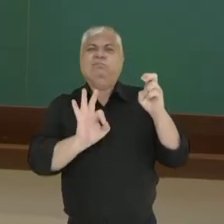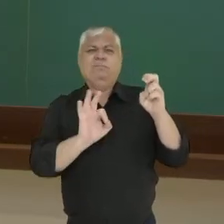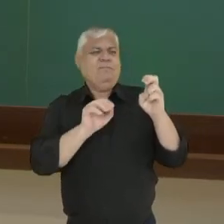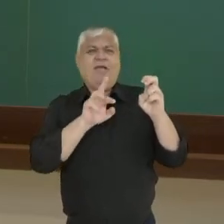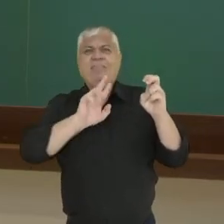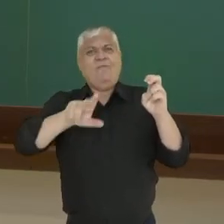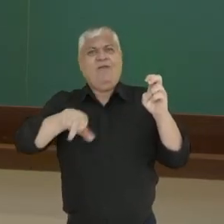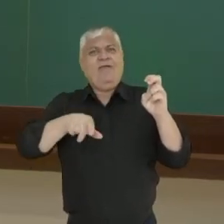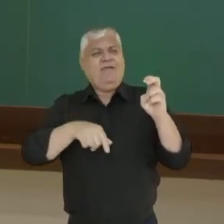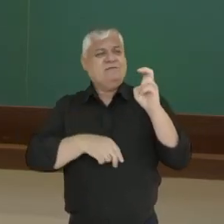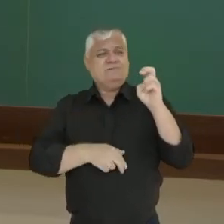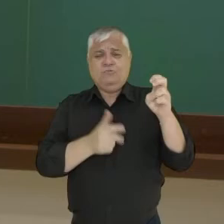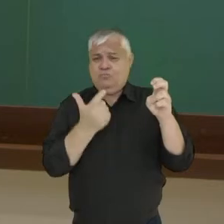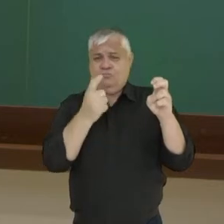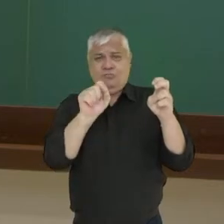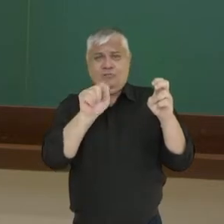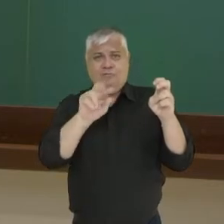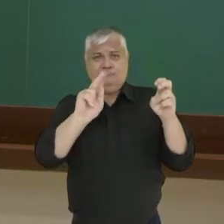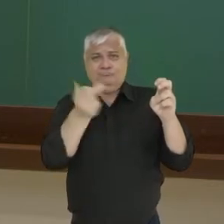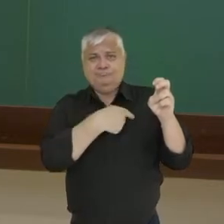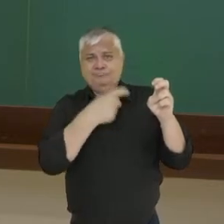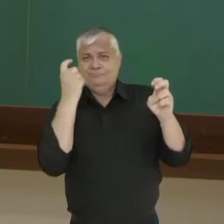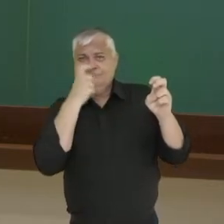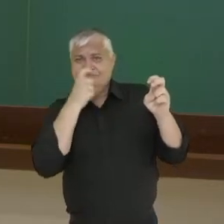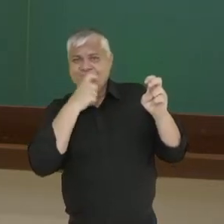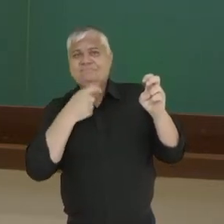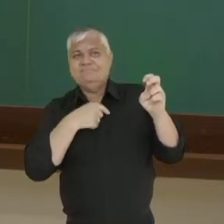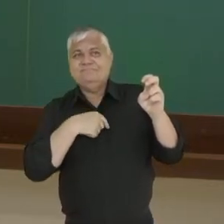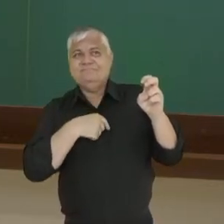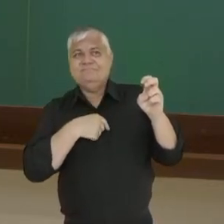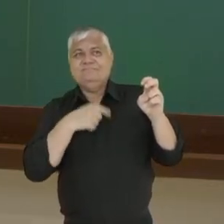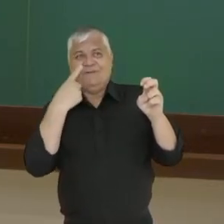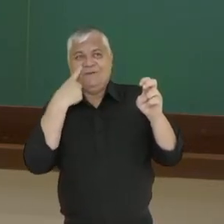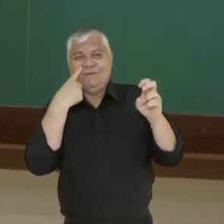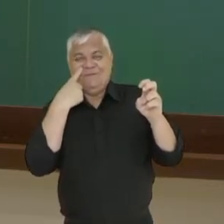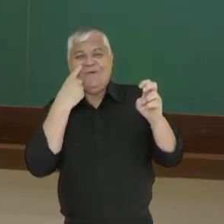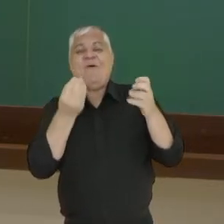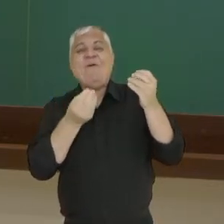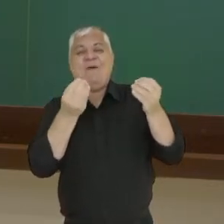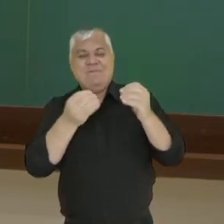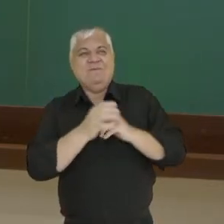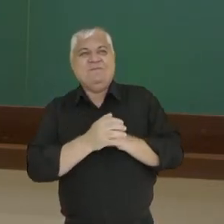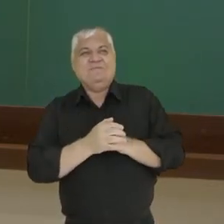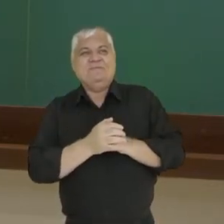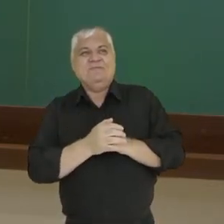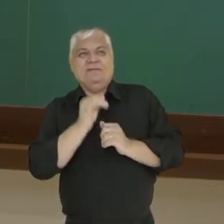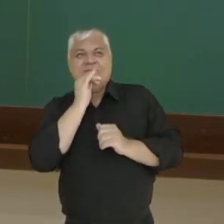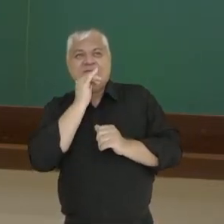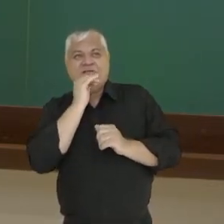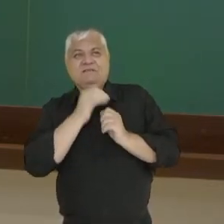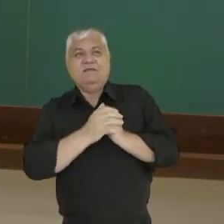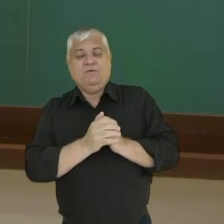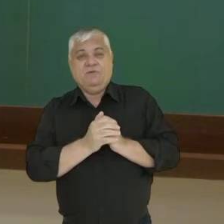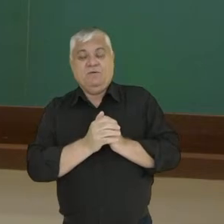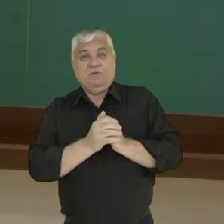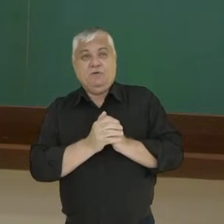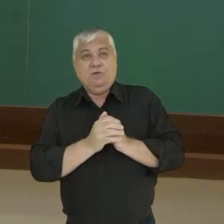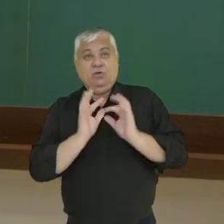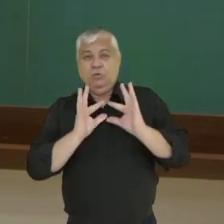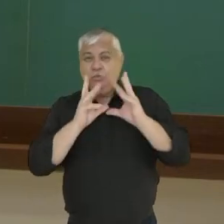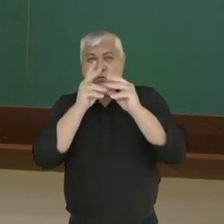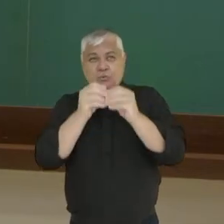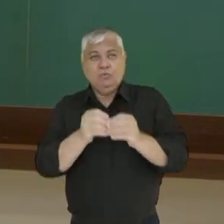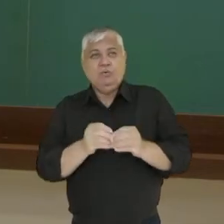é 5. Então, já sei que é falso, mas temos a demonstração. A demonstração bastaria multiplicar tudo